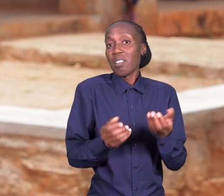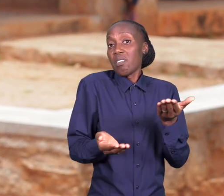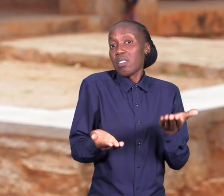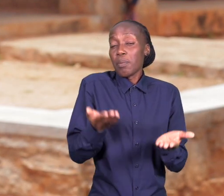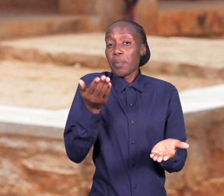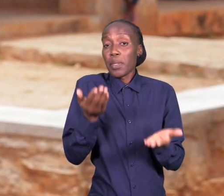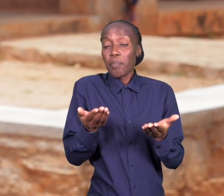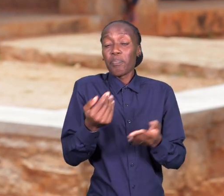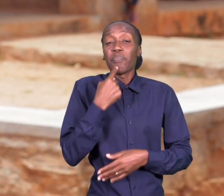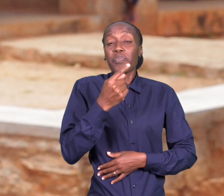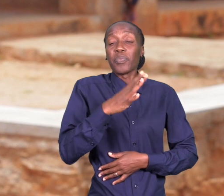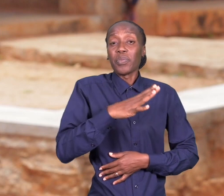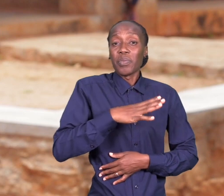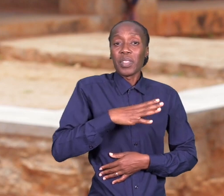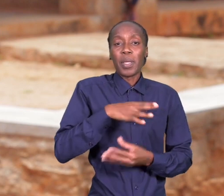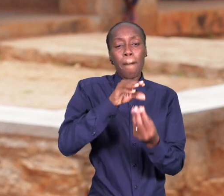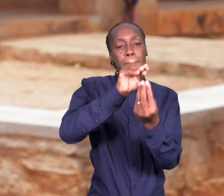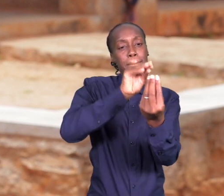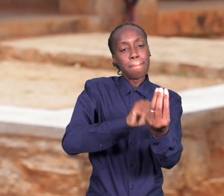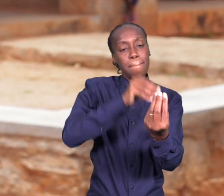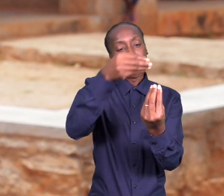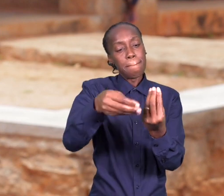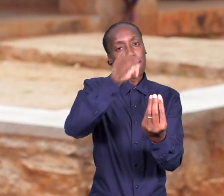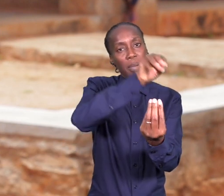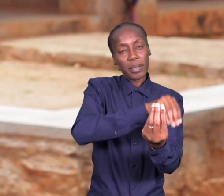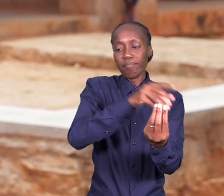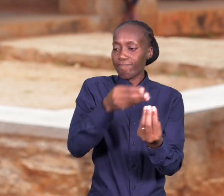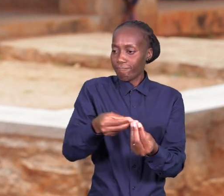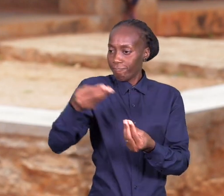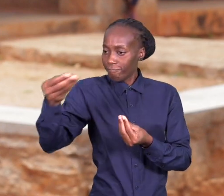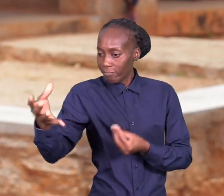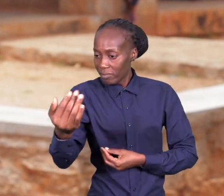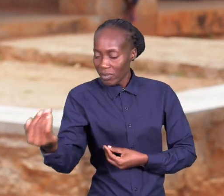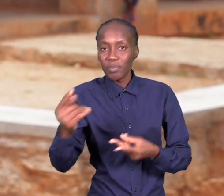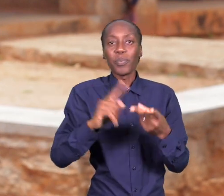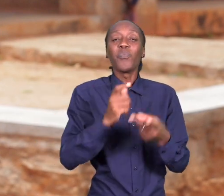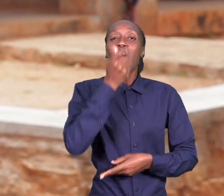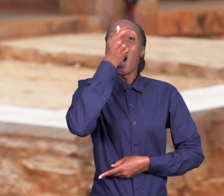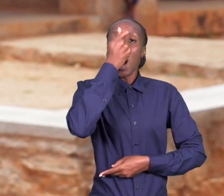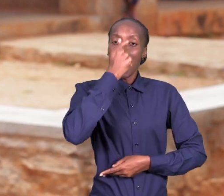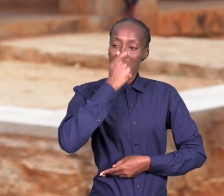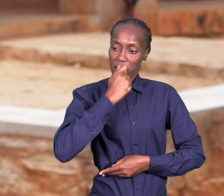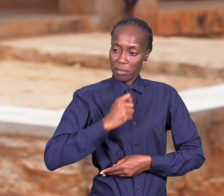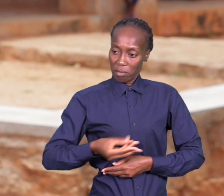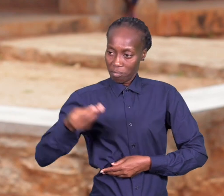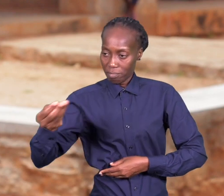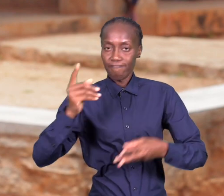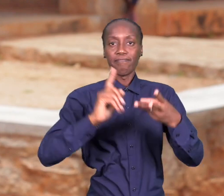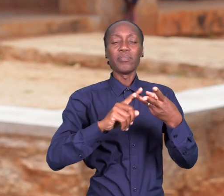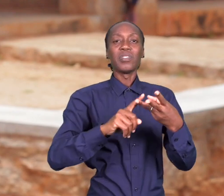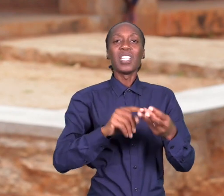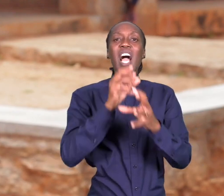Dependendo do tempo, né? A época, tempo de banana, vamos dar uma banana nos seus intervalos, tempo de manga, manga,